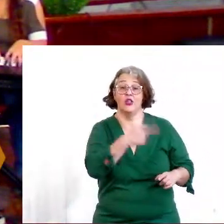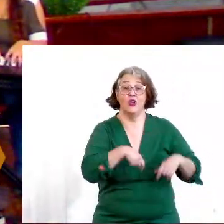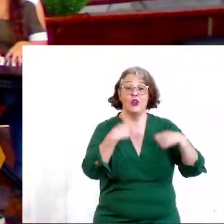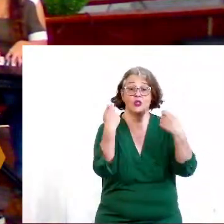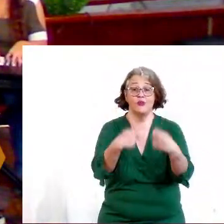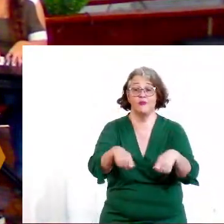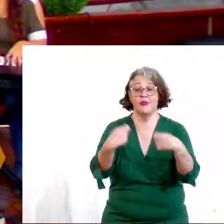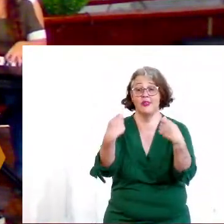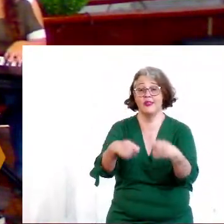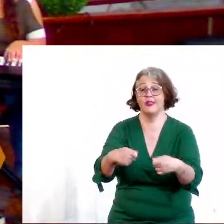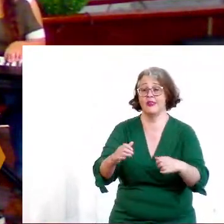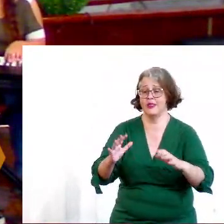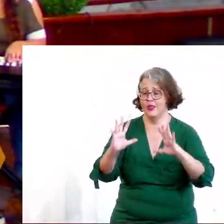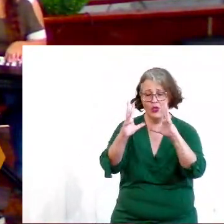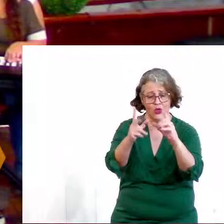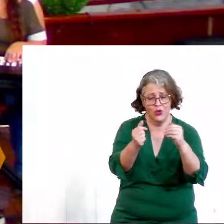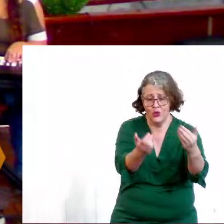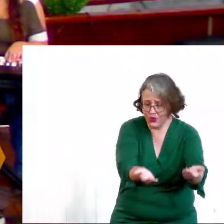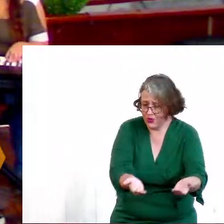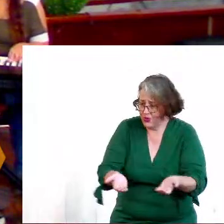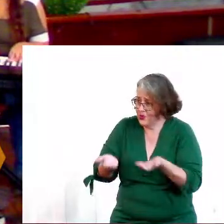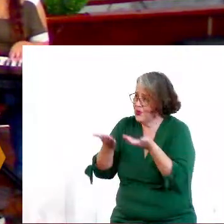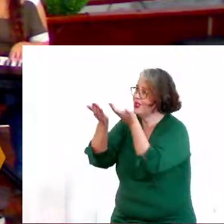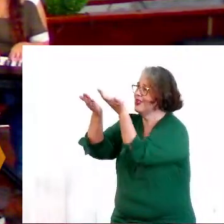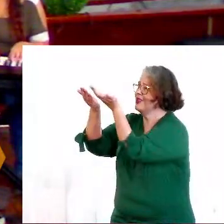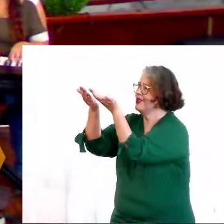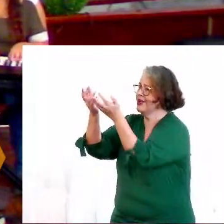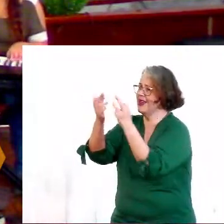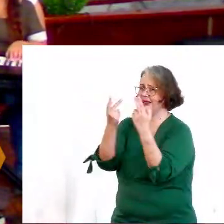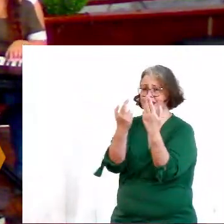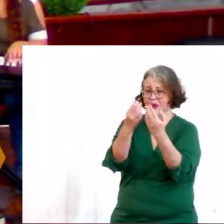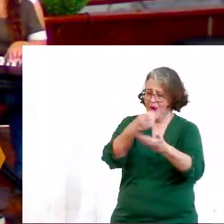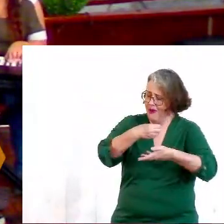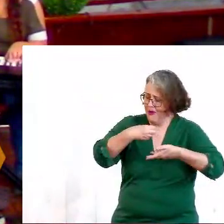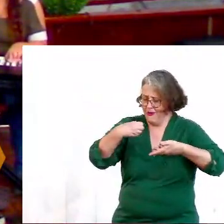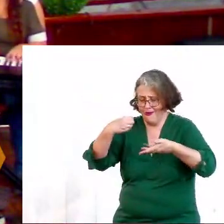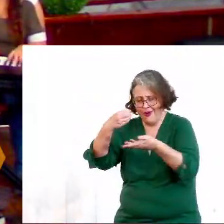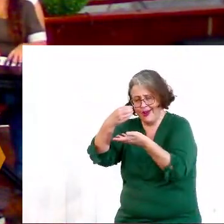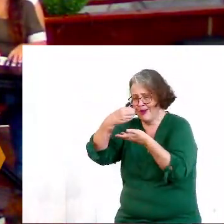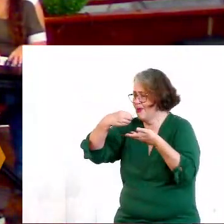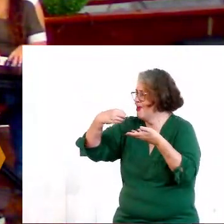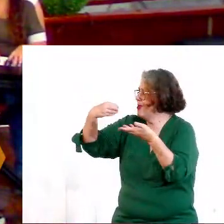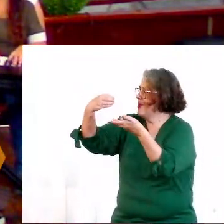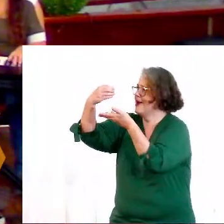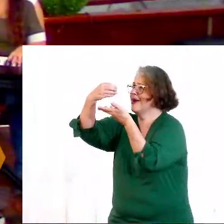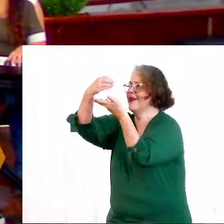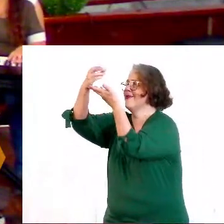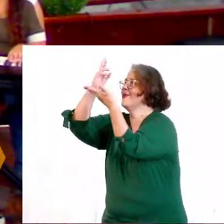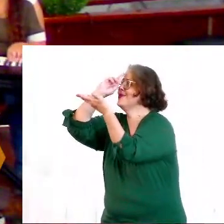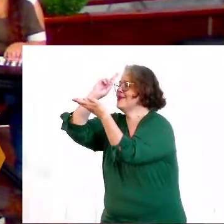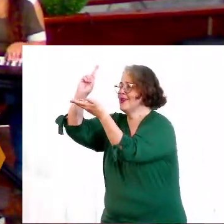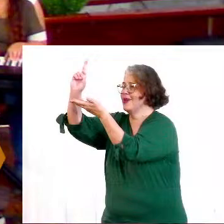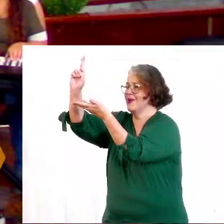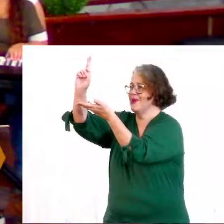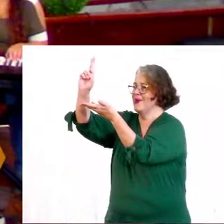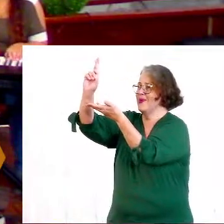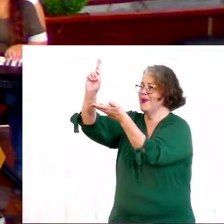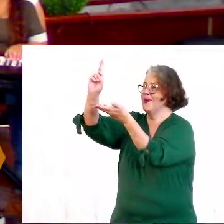ya. E a nós só nos cabe tudo dedicar, oferta suave ao